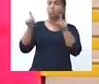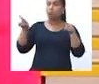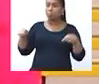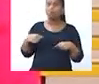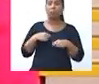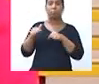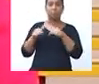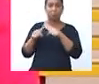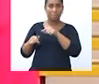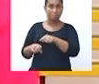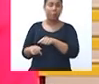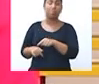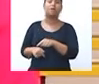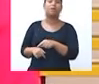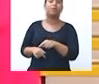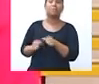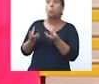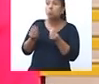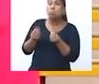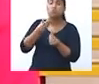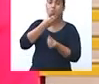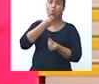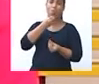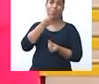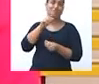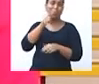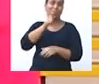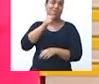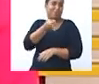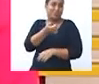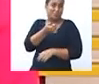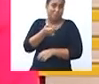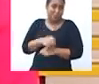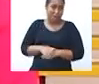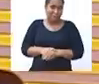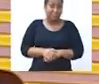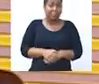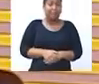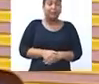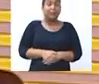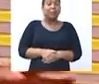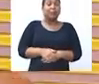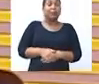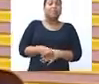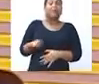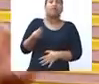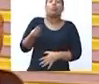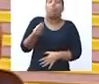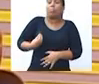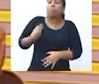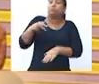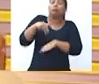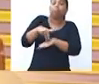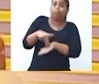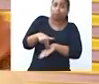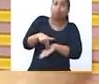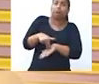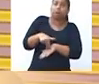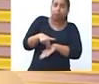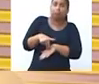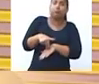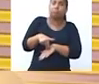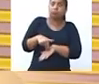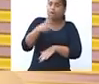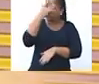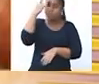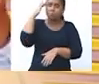onde eu trabalhei, era muito mais homens do que mulheres. E como é que assim, elas marcam presença? Por exemplo, elas levam